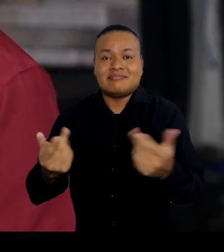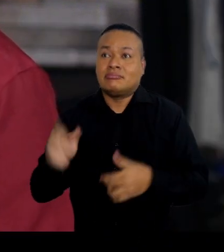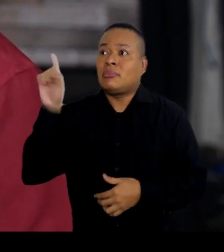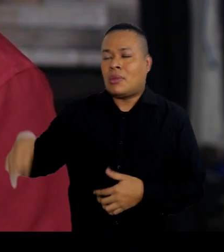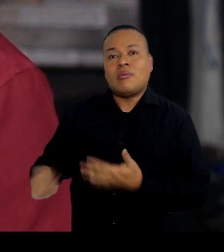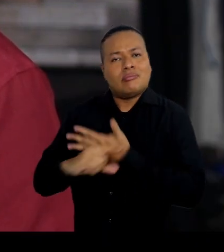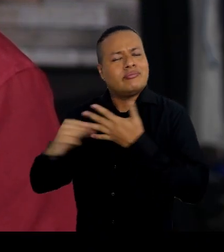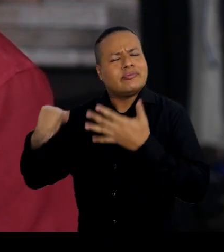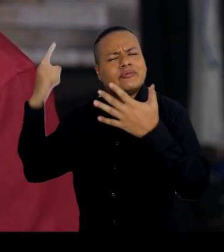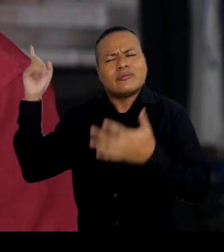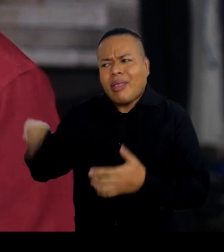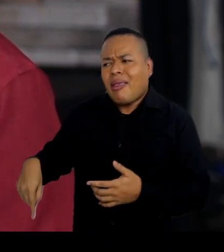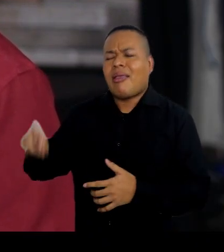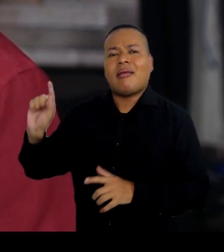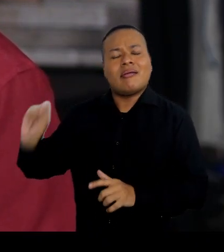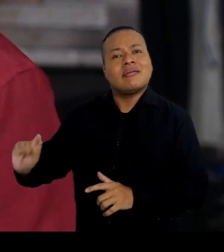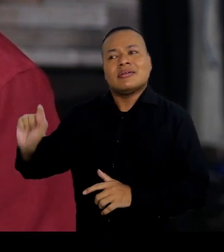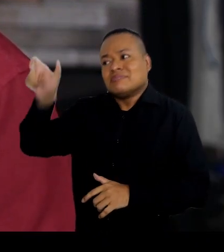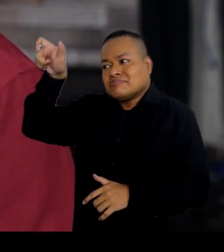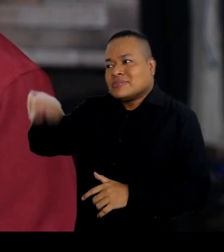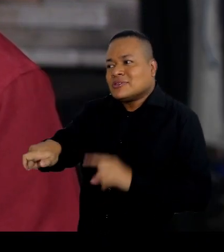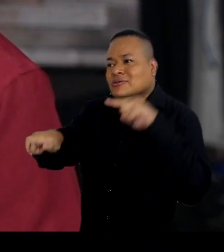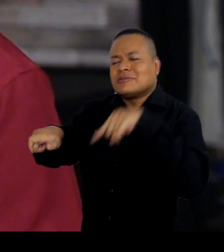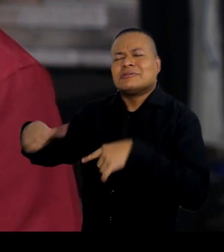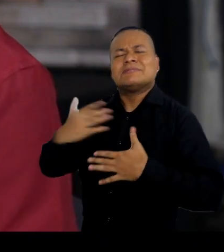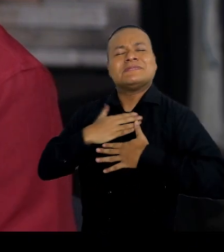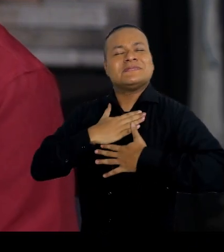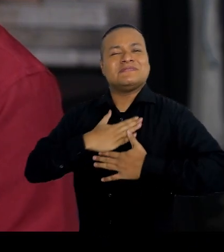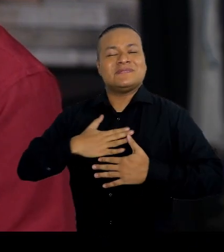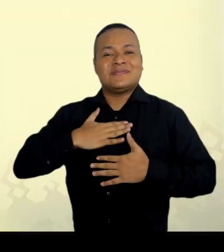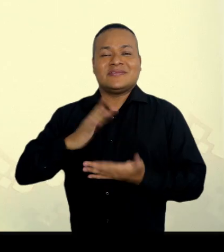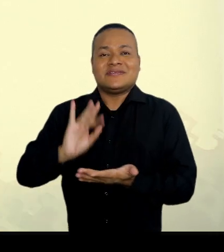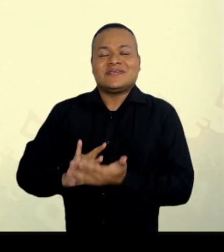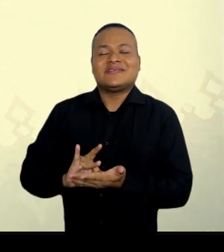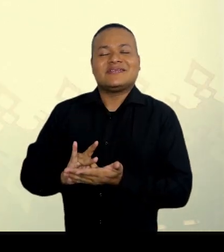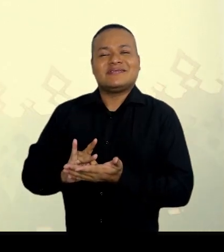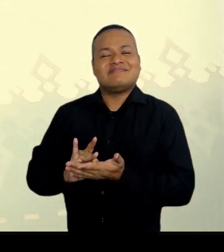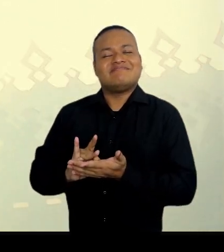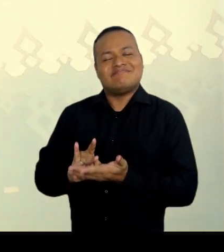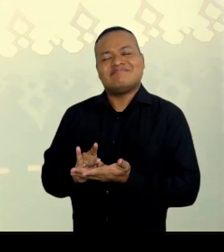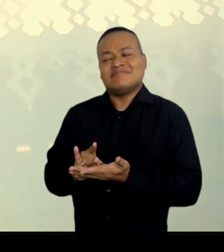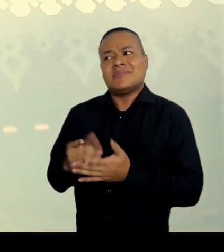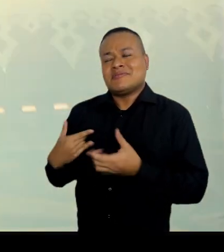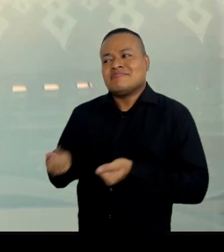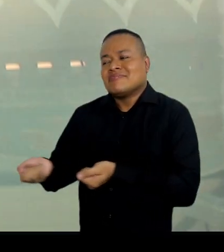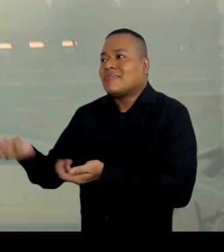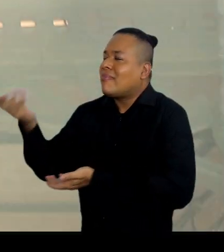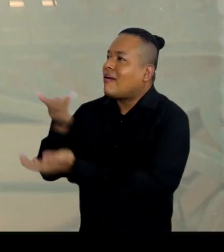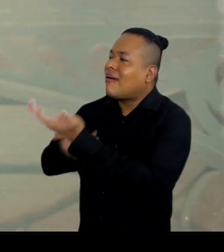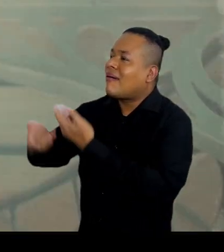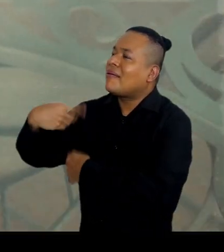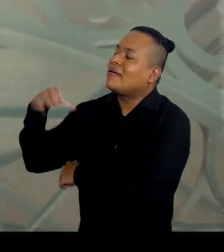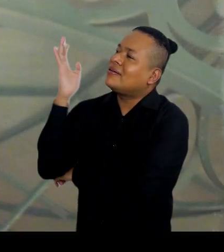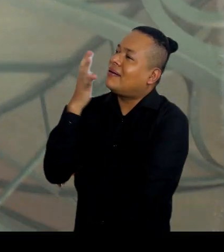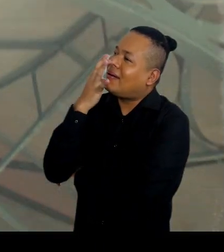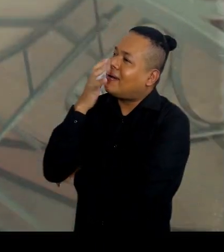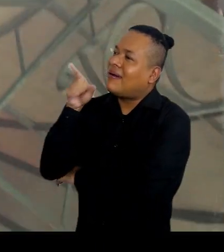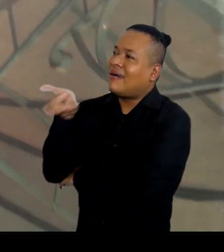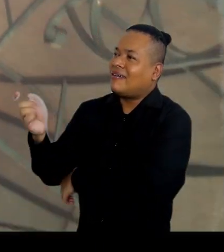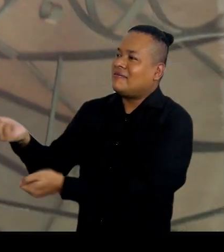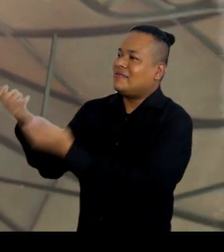Tuffi, ele foi esse camarada que a gente tinha o prazer de estar ou falando ou ouvindo ele